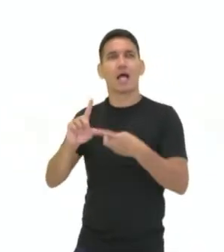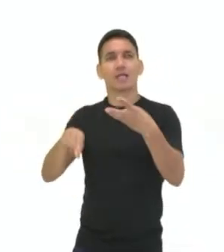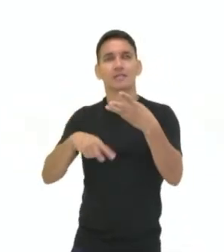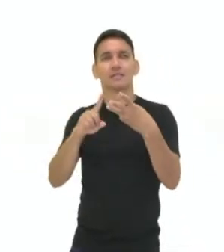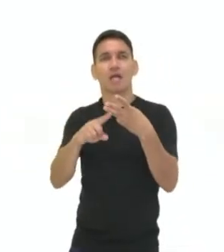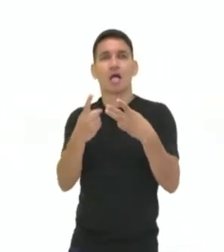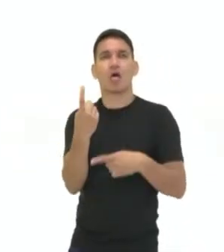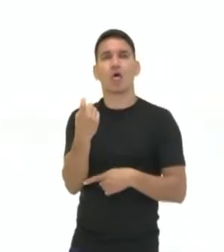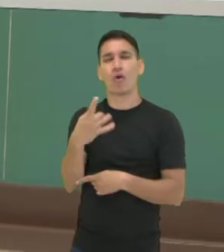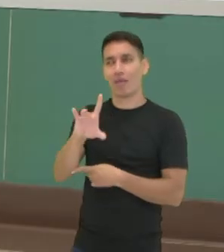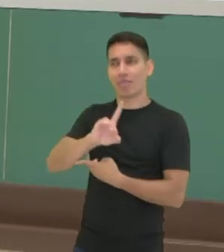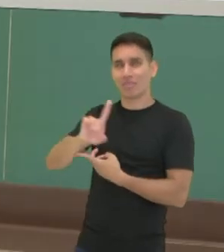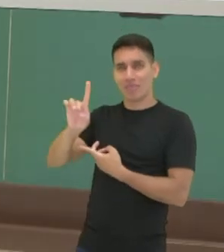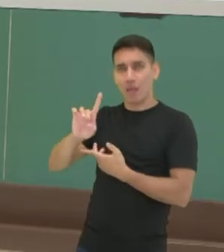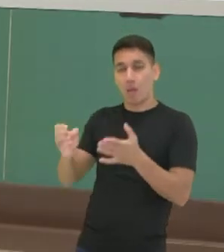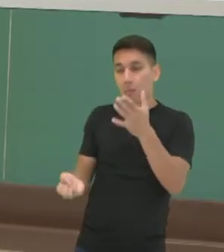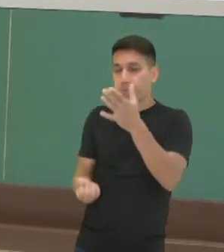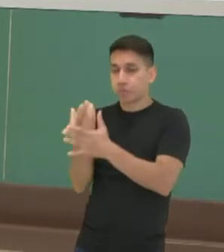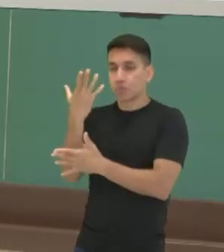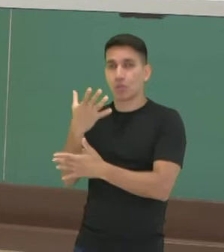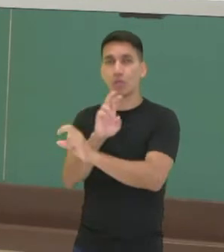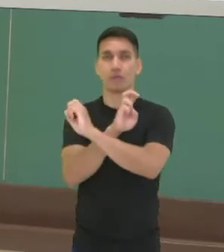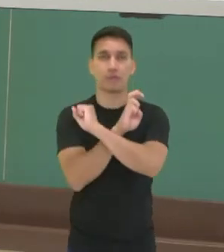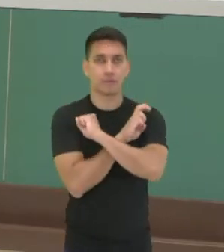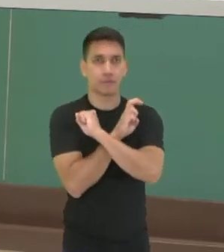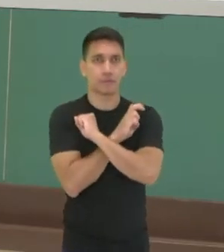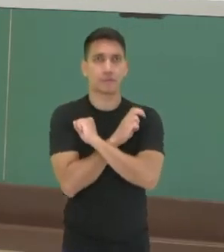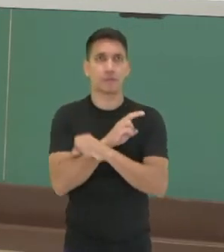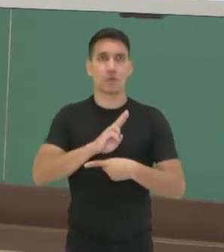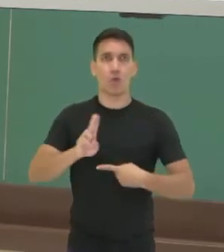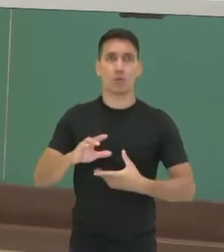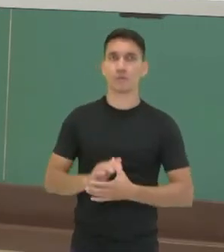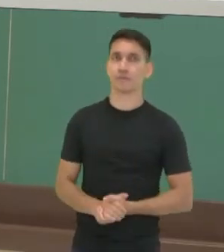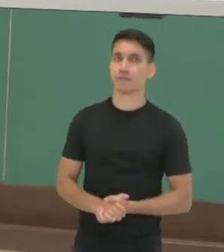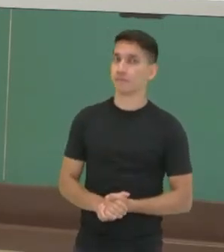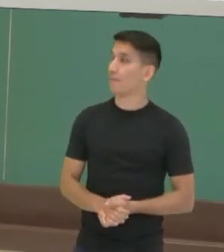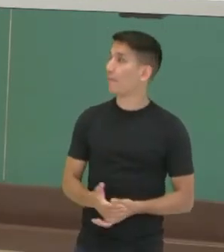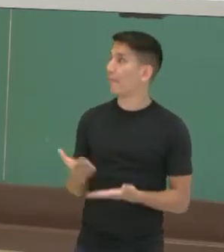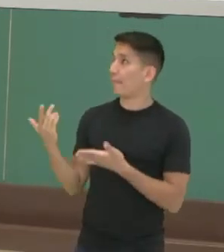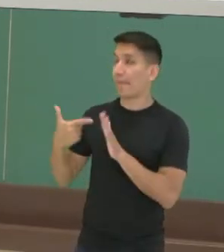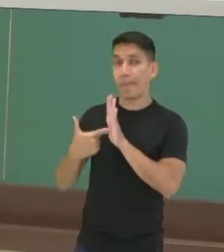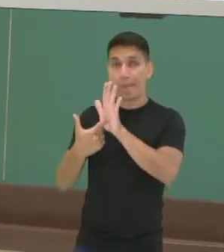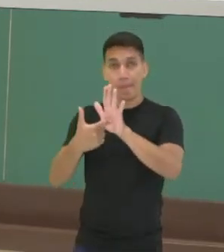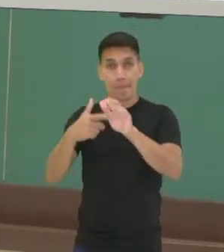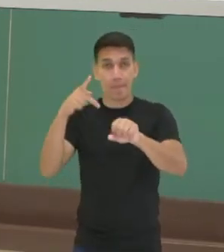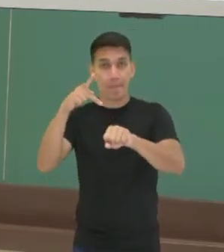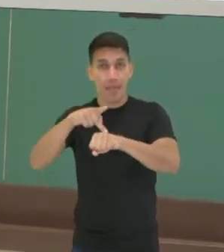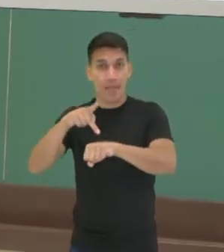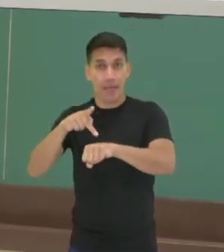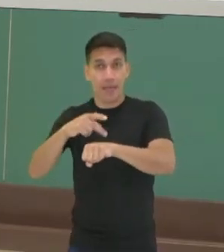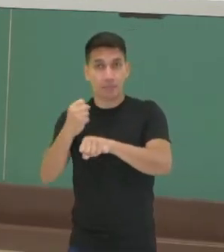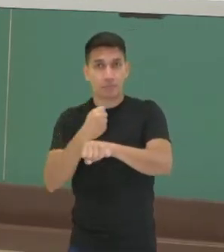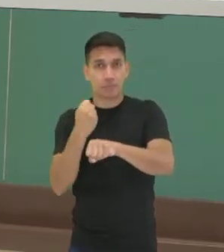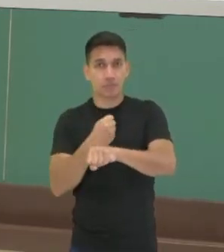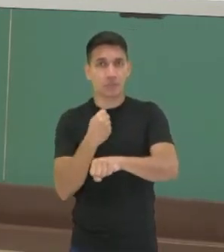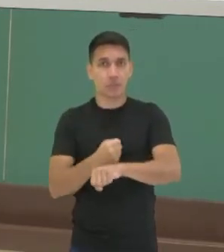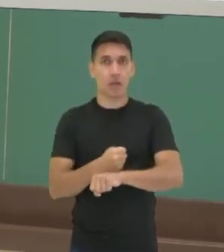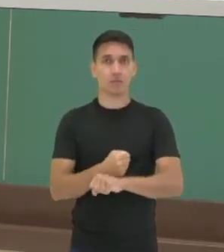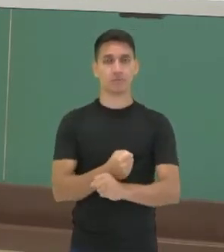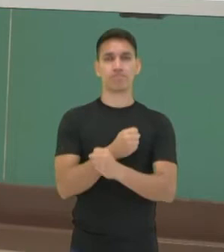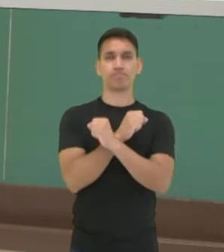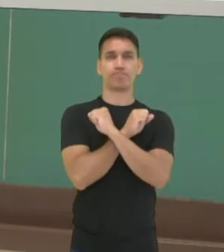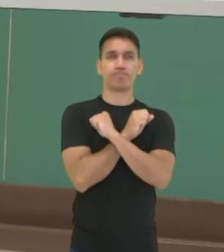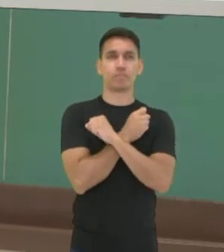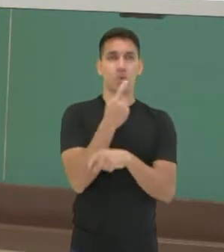monoteísmo egípcio instituído pelo faraó Akhenaton. Ao lado está a foto de uma estátua do busto do